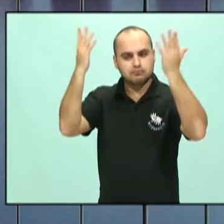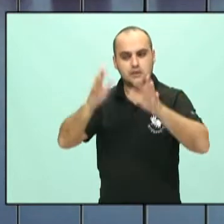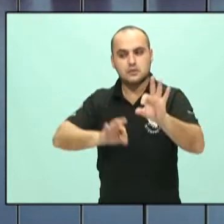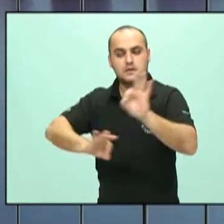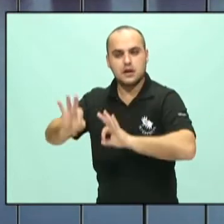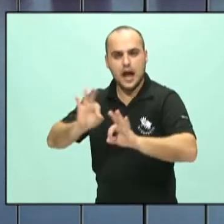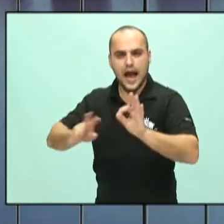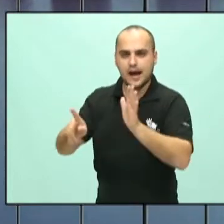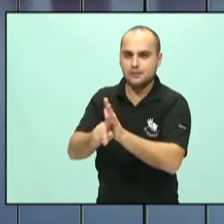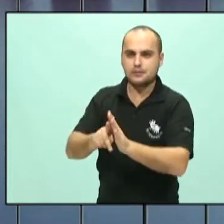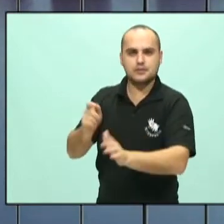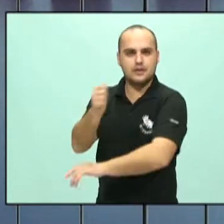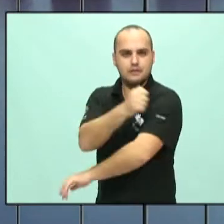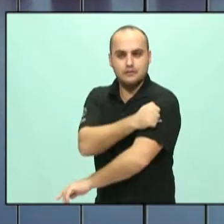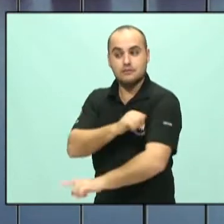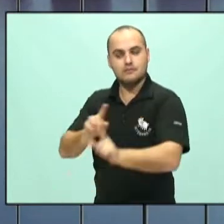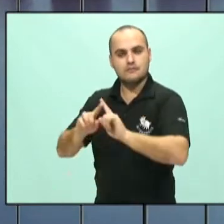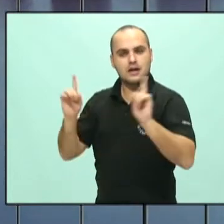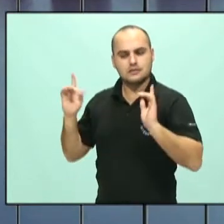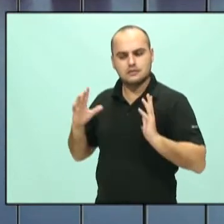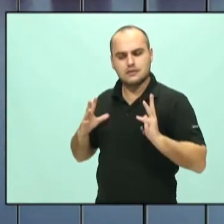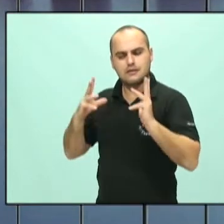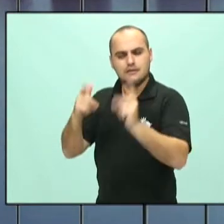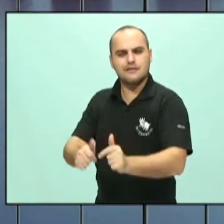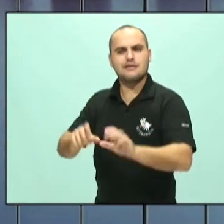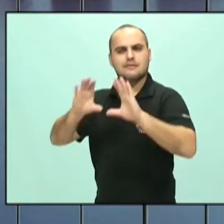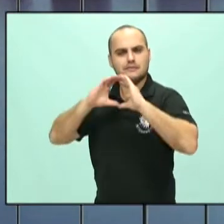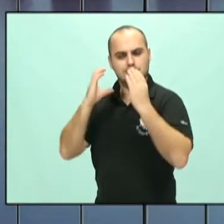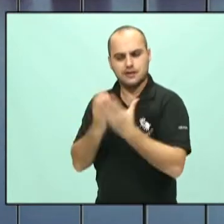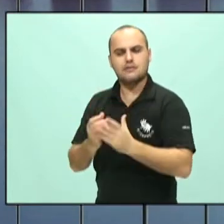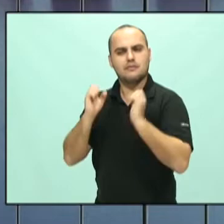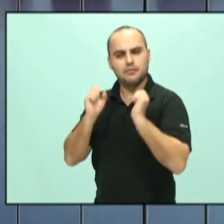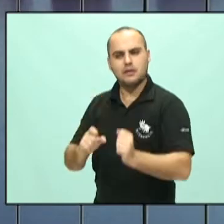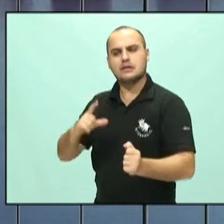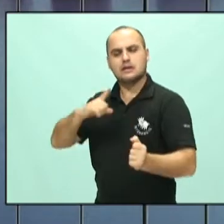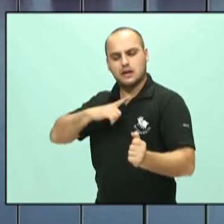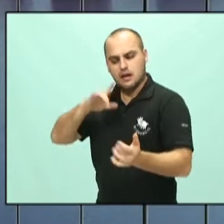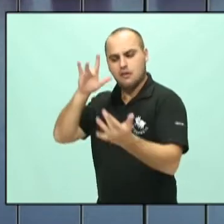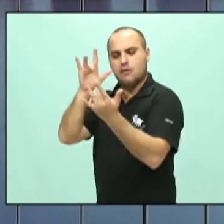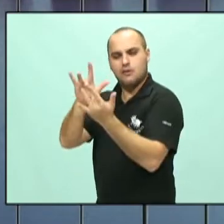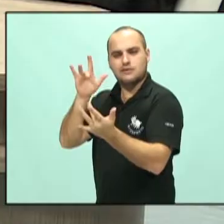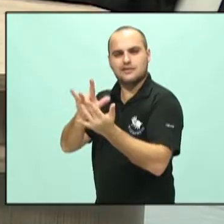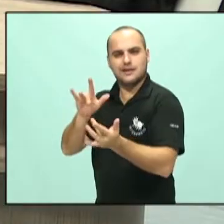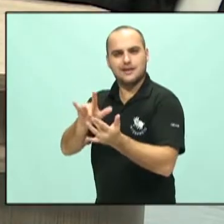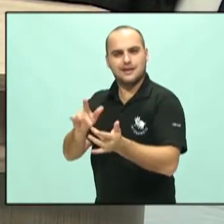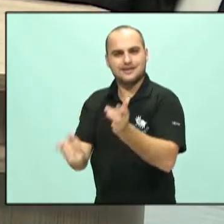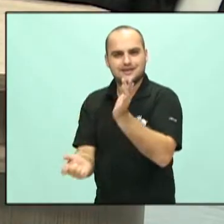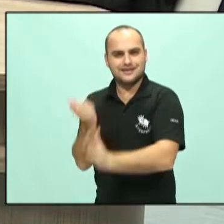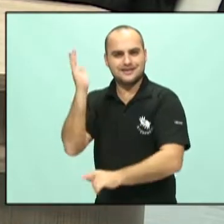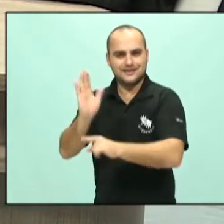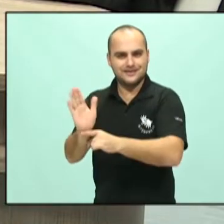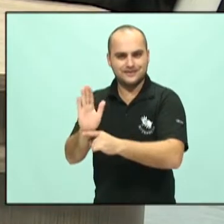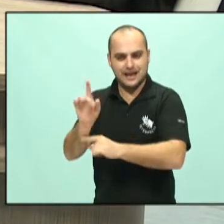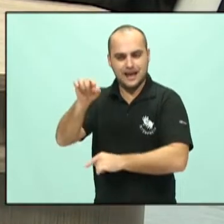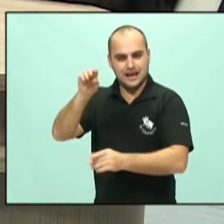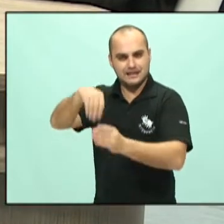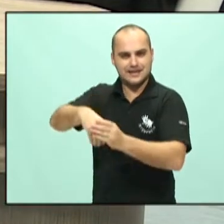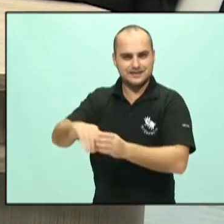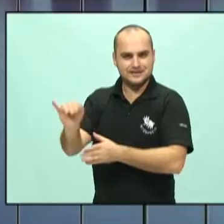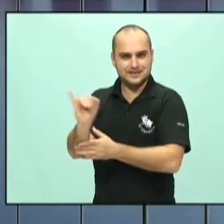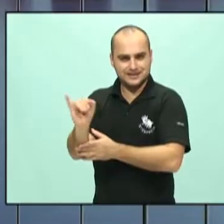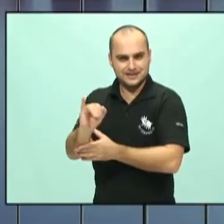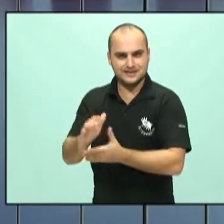para que toda a comunidade possa realmente ter um acesso a essa produção realizada aqui em Itajaí, né? Esses